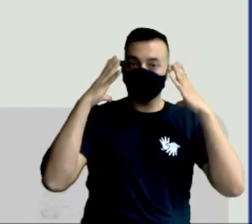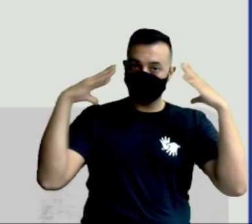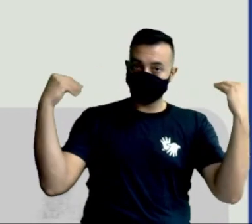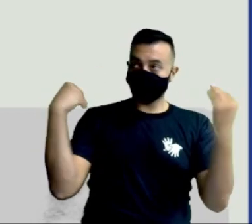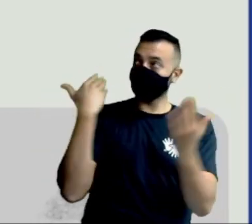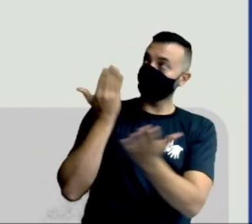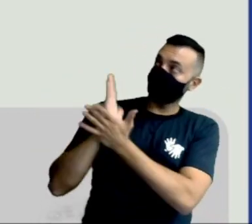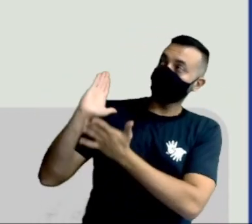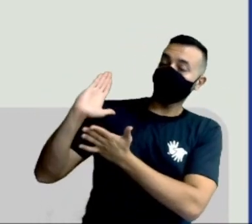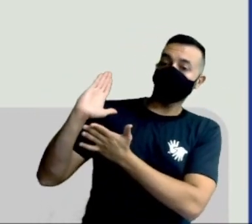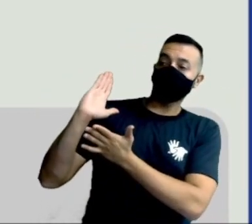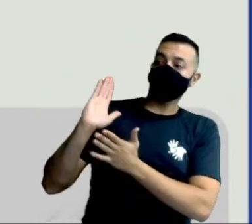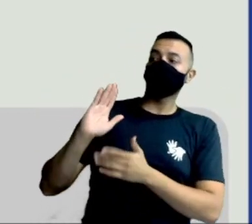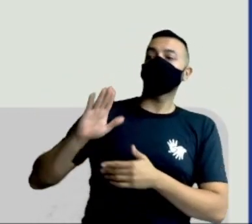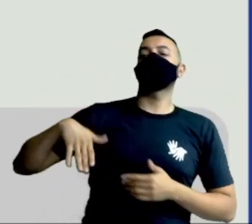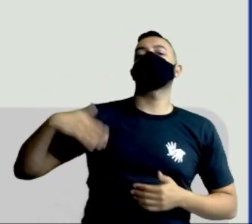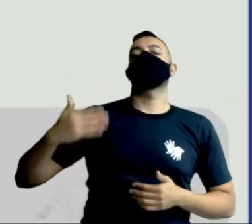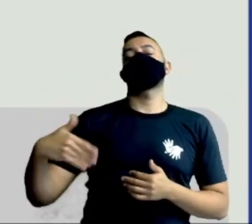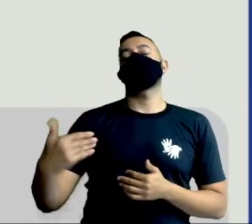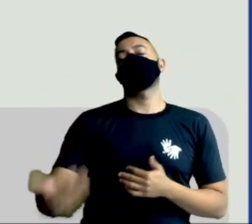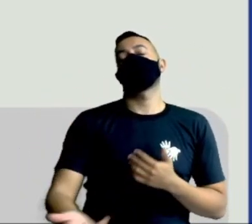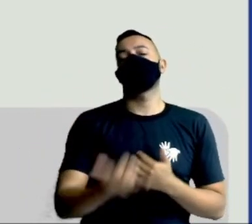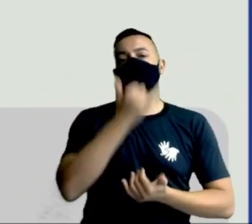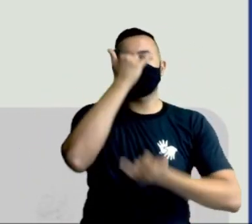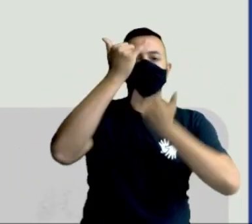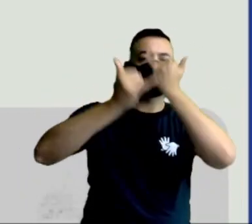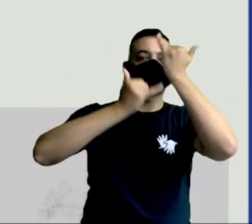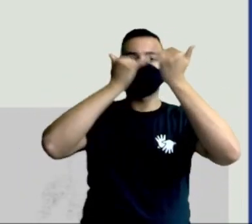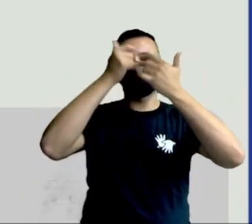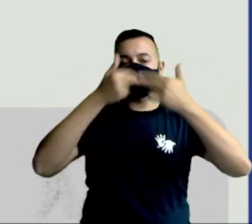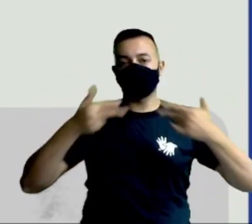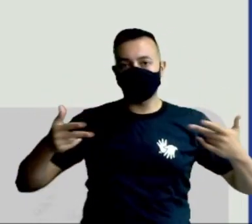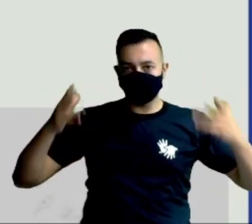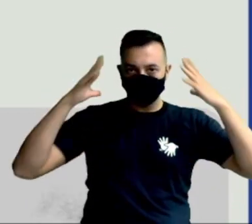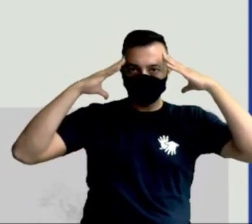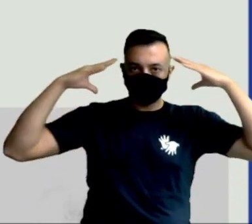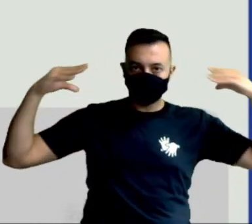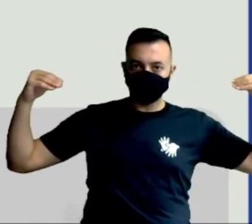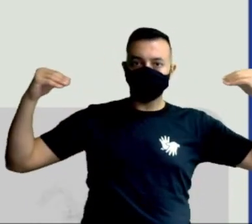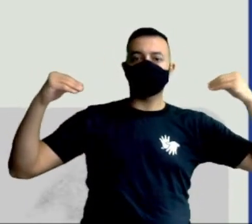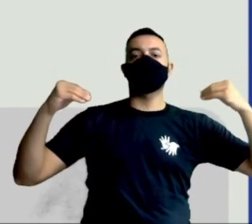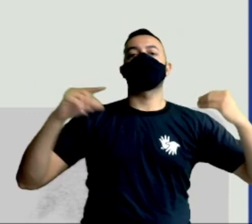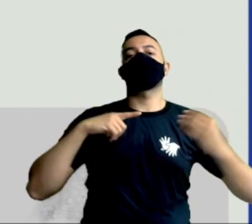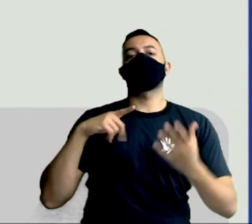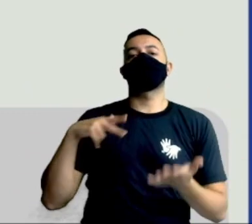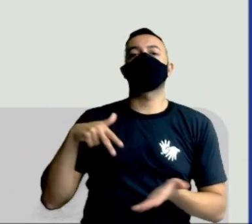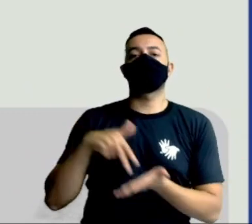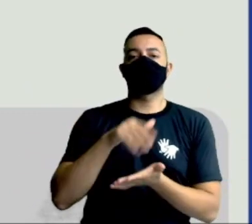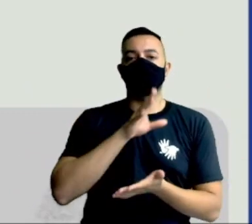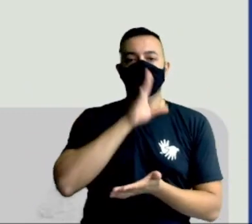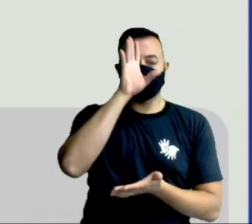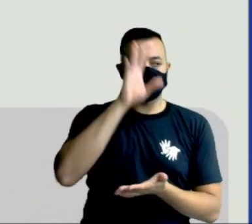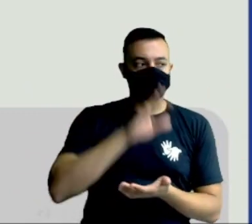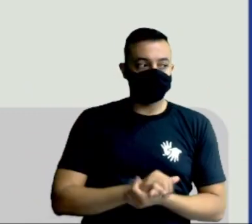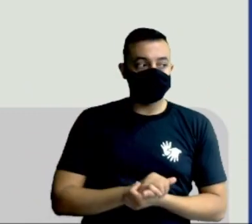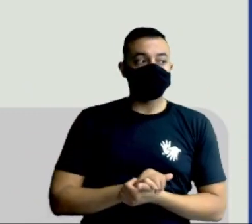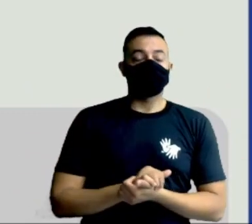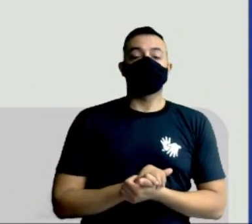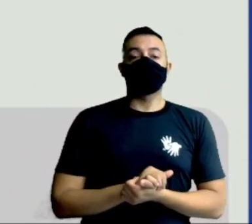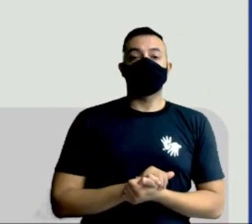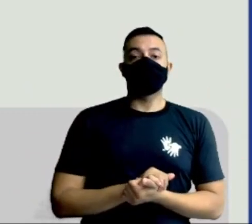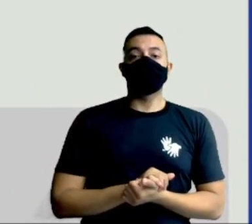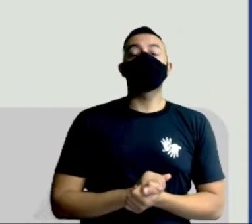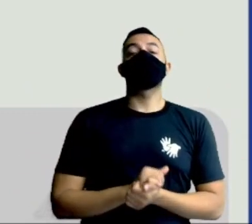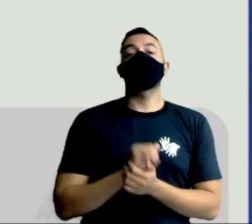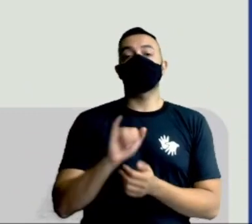holandeses, tá certo? Após alguns reveses impostos aos holandeses, que eram os invasores, né, da